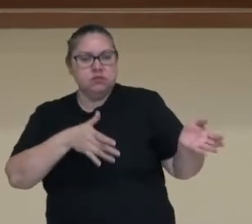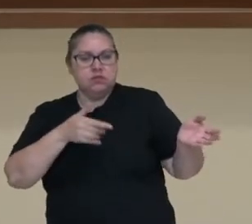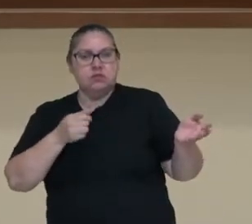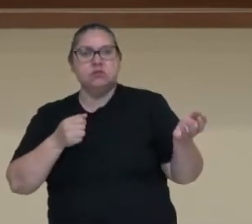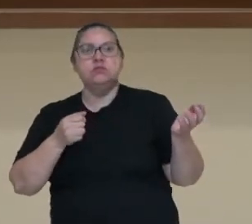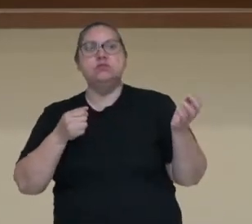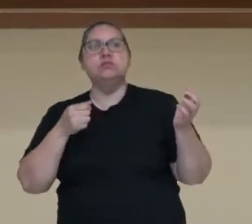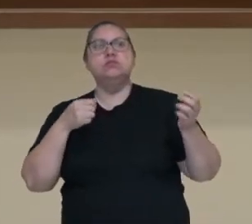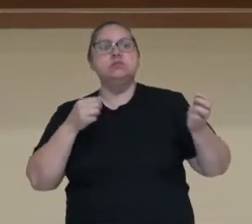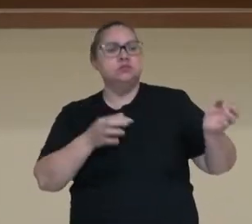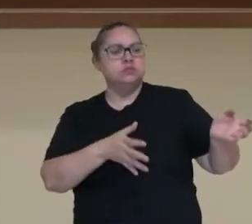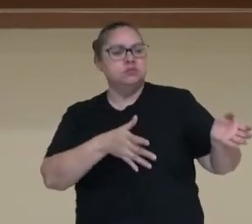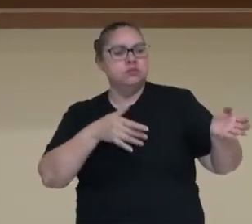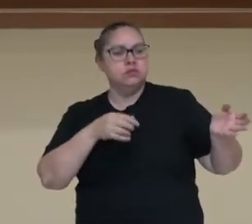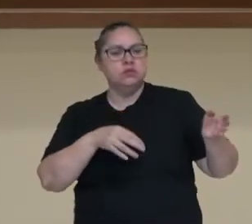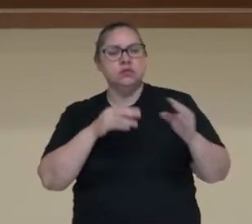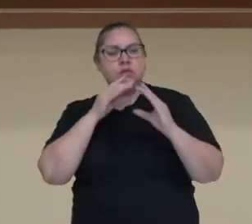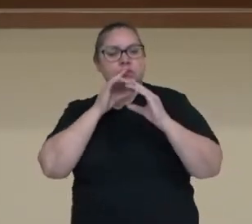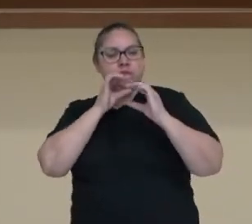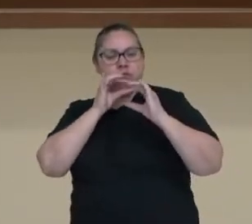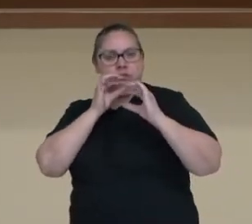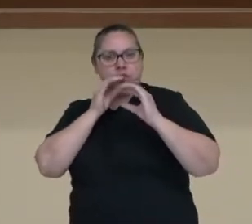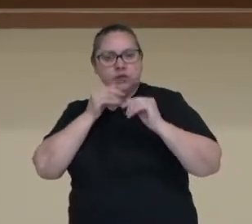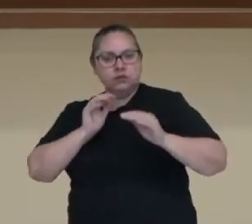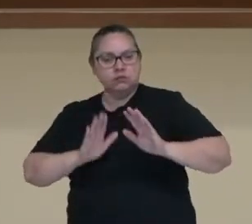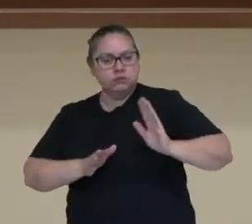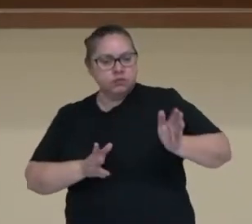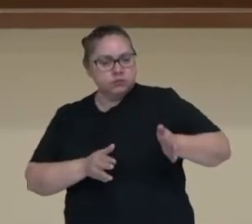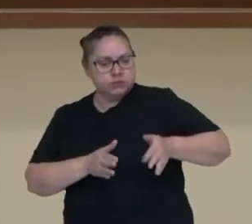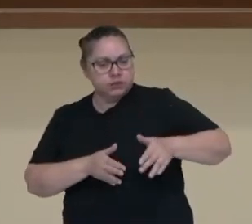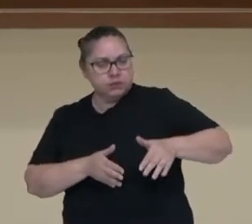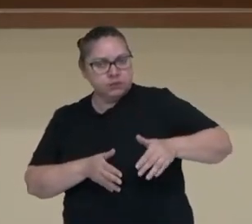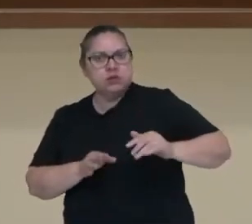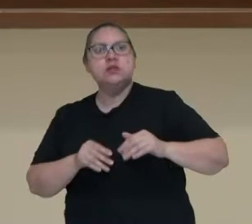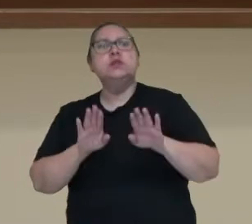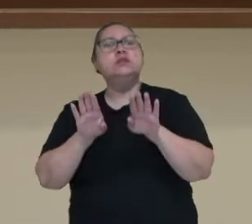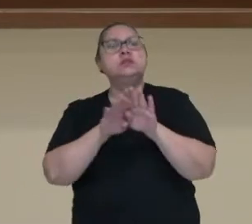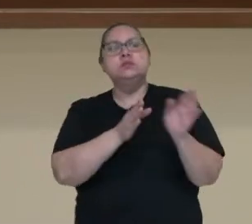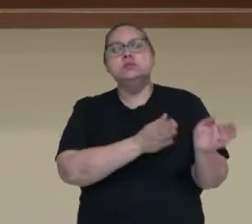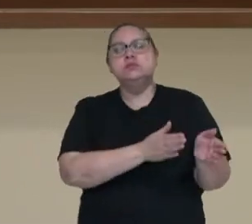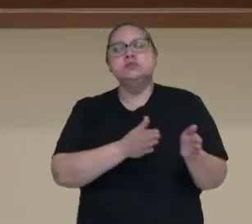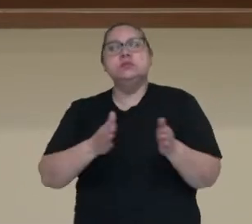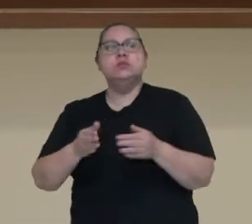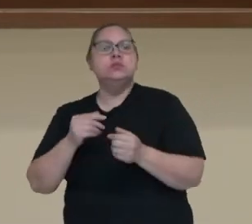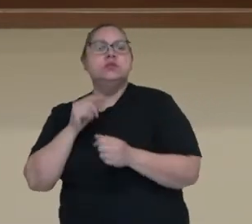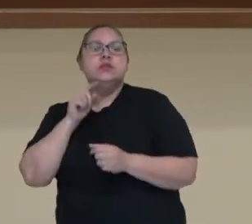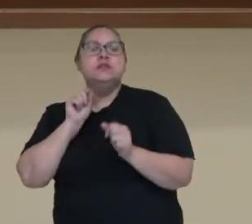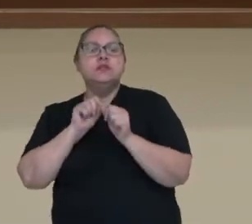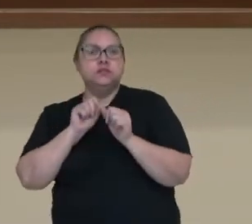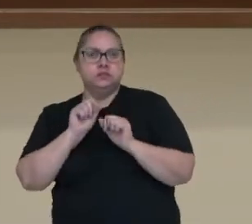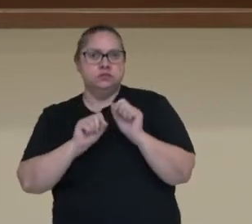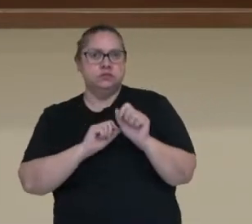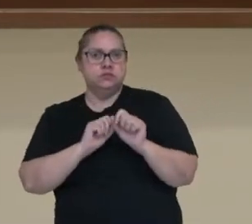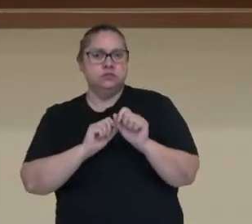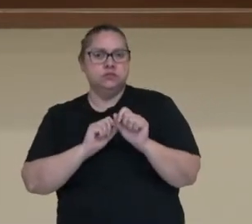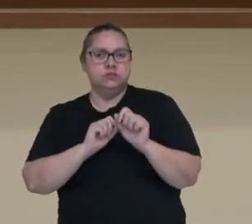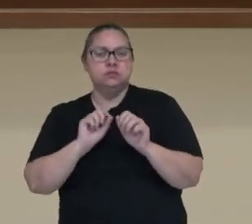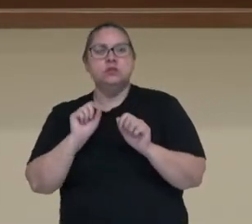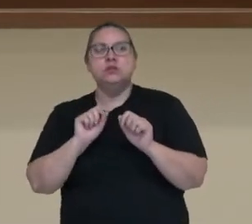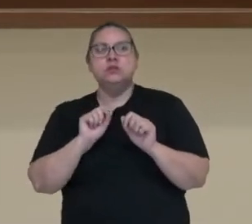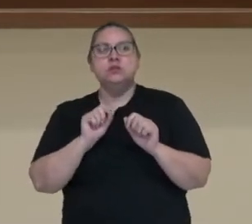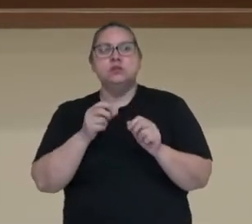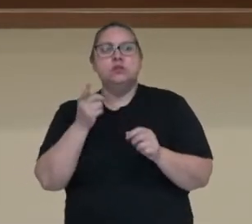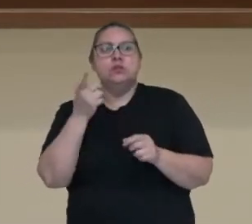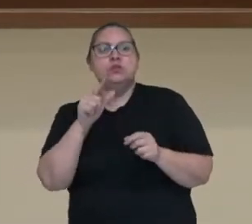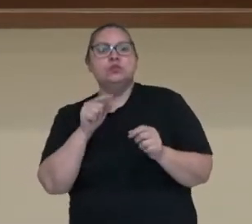o alaúde, a flauta, o tamborete. E nesse período, o que a gente vai fazer? Você pode até ver um